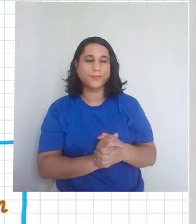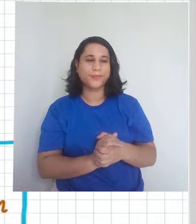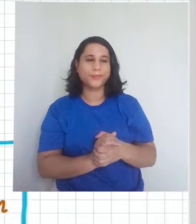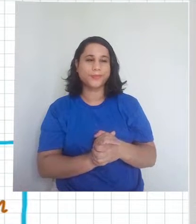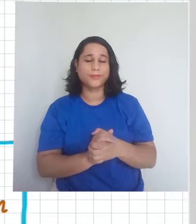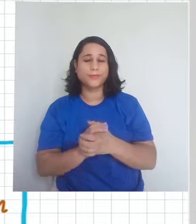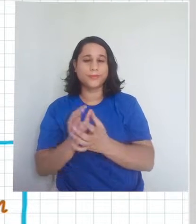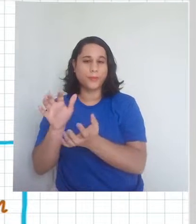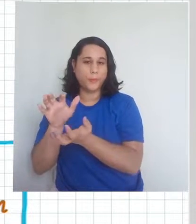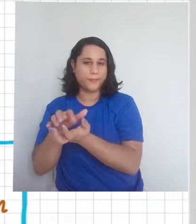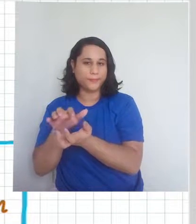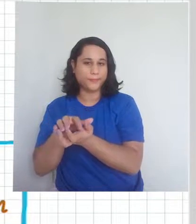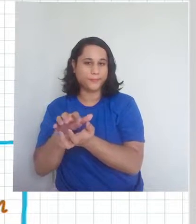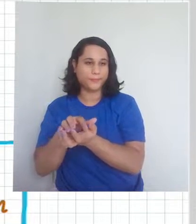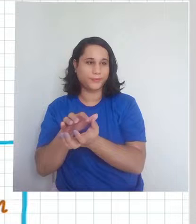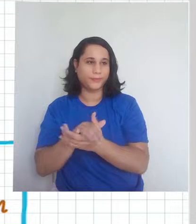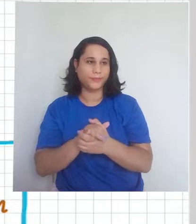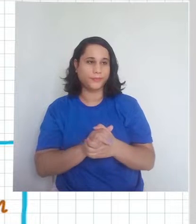e Pernambuco.